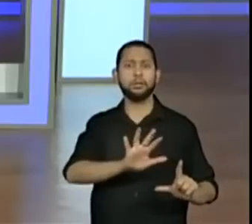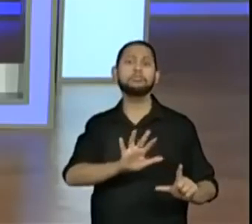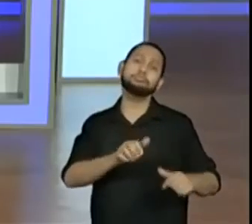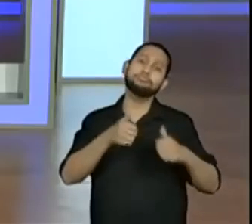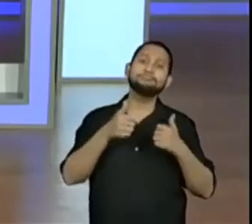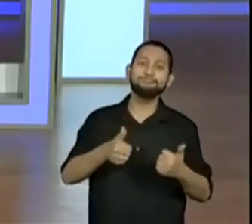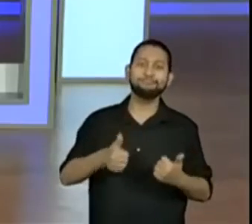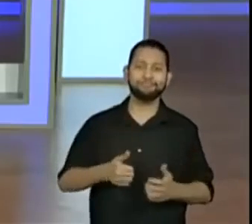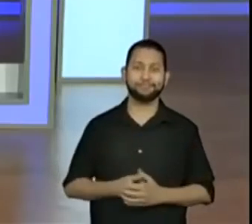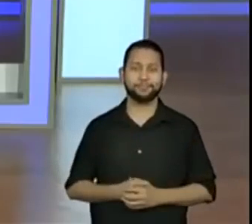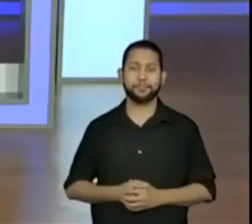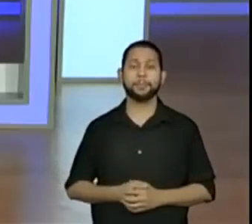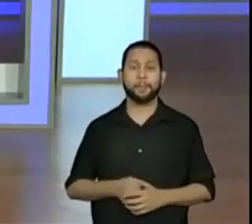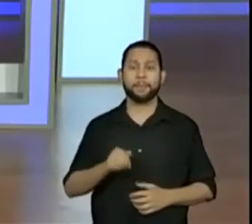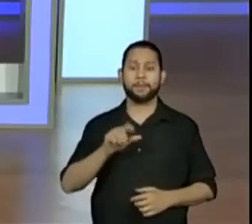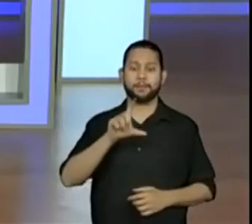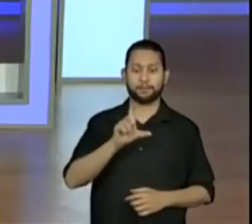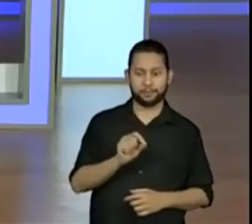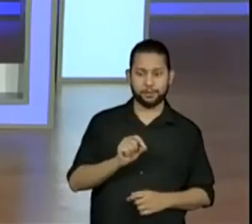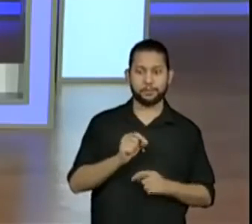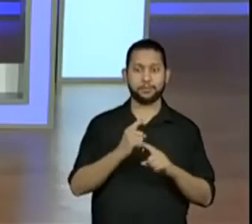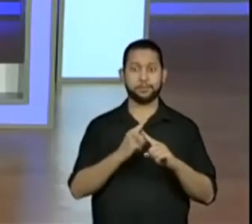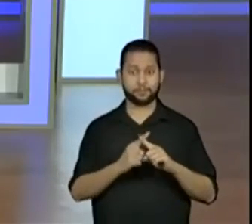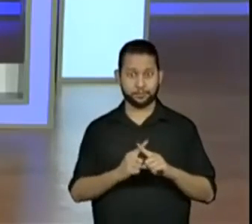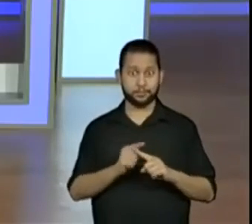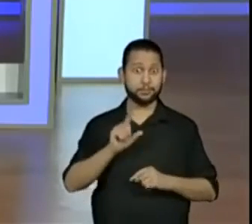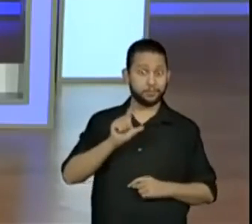sim 10 x